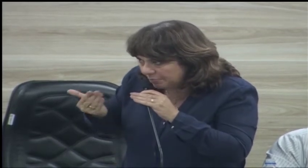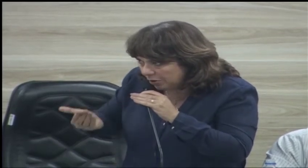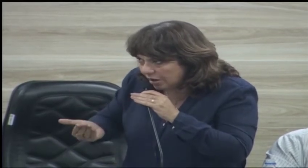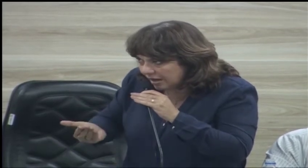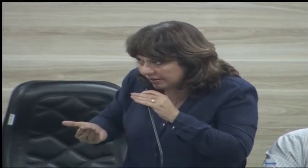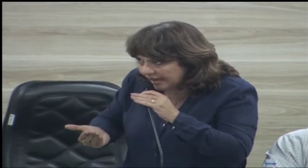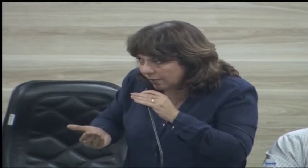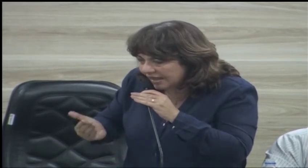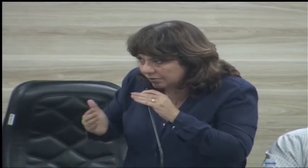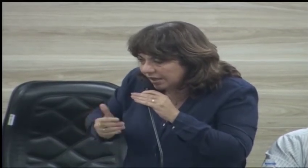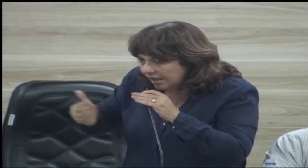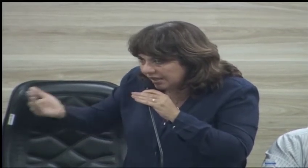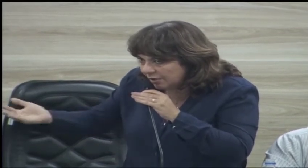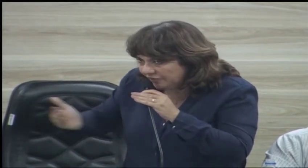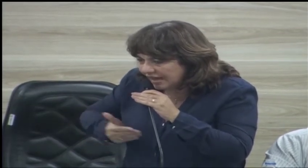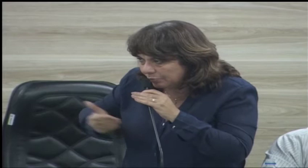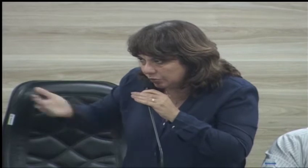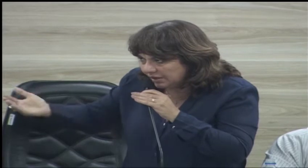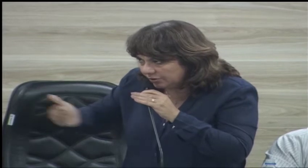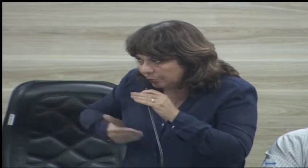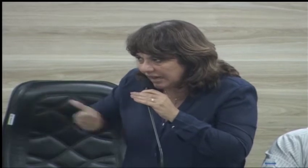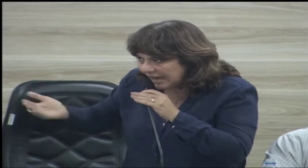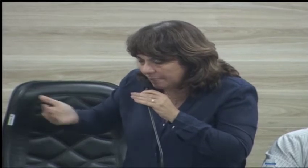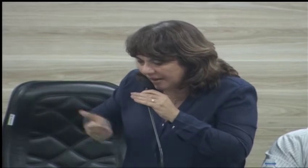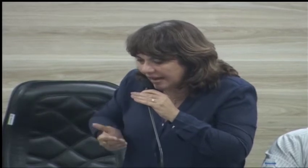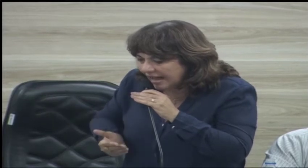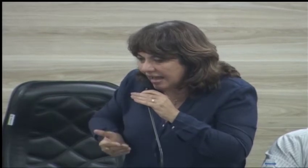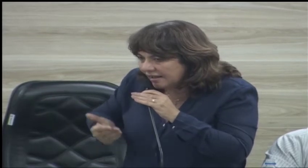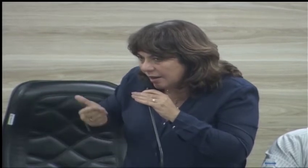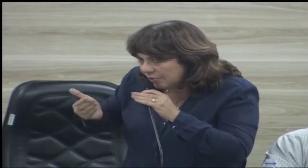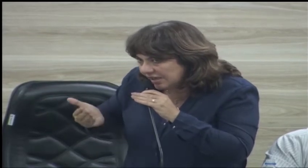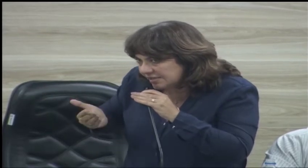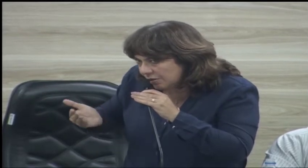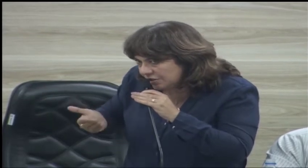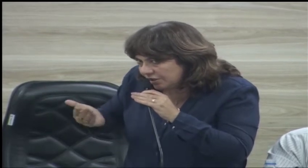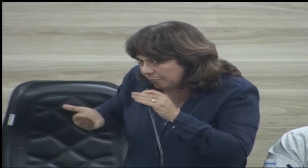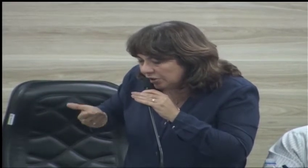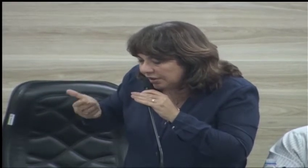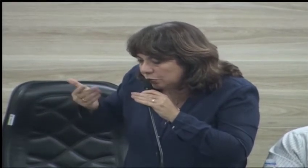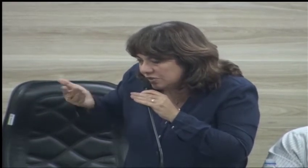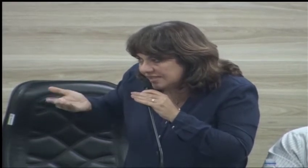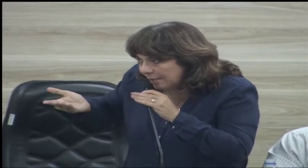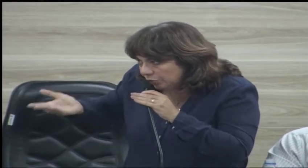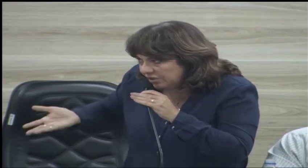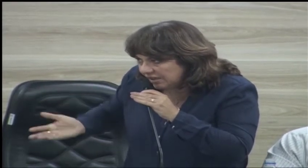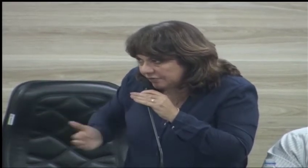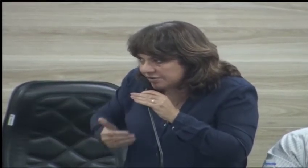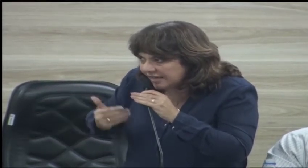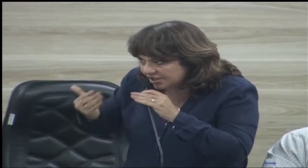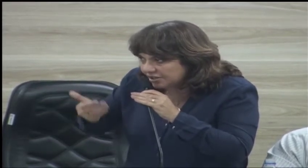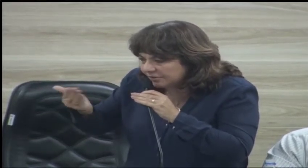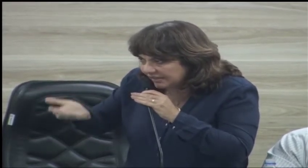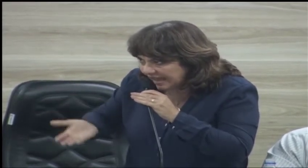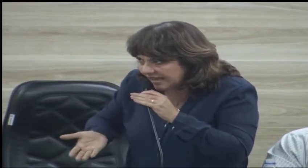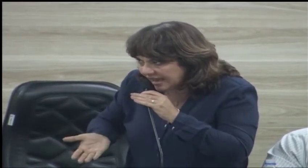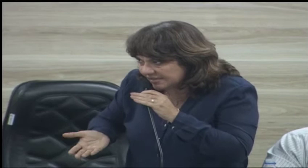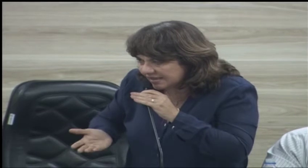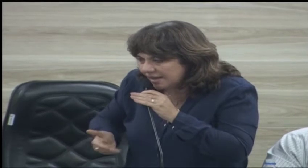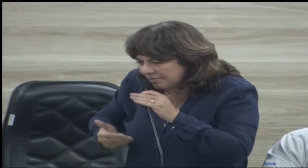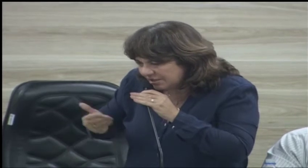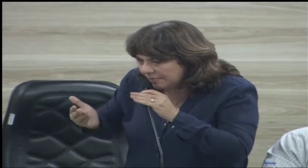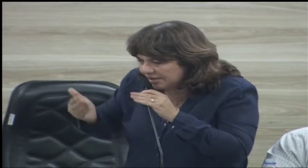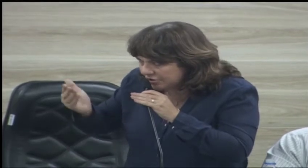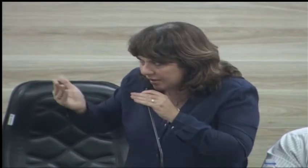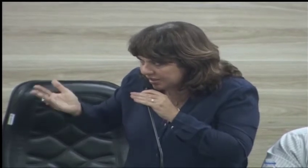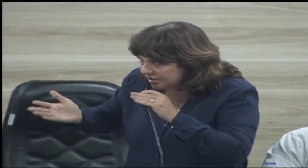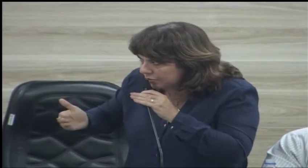mudança para um local adequado e não ficar mudando para lá e para cá, porque senão a gente pode nos dar motivos da questão da DRS.